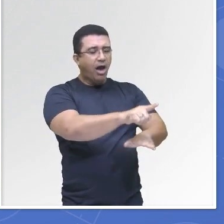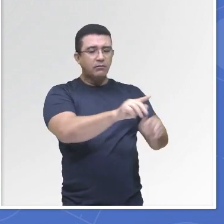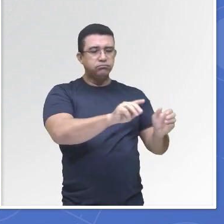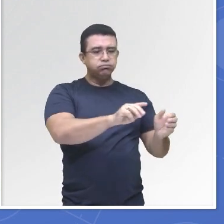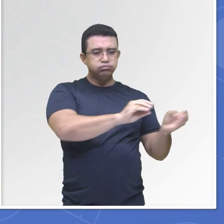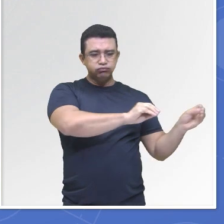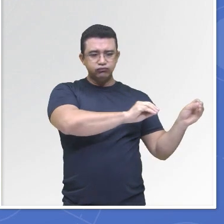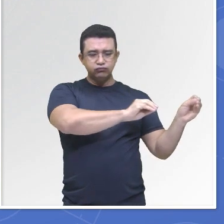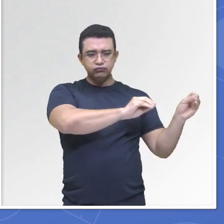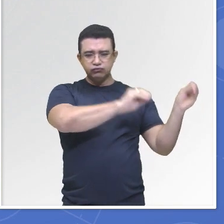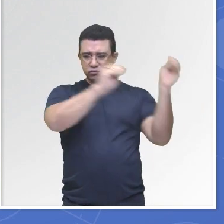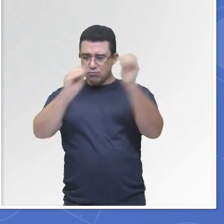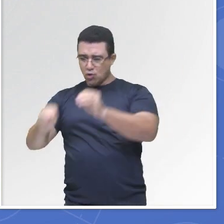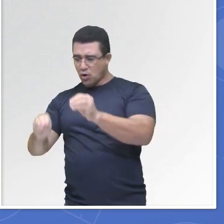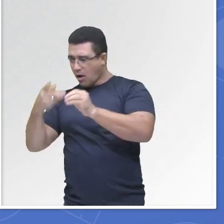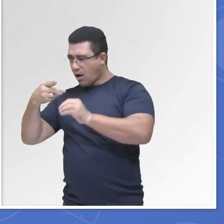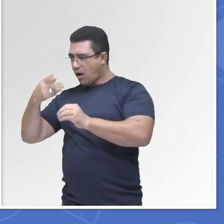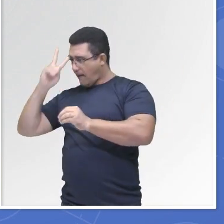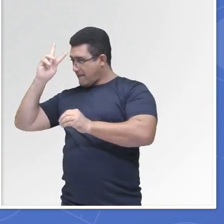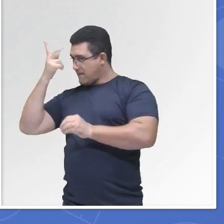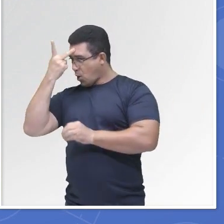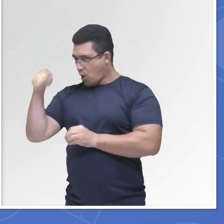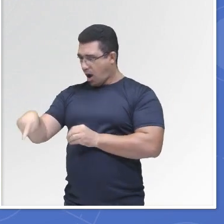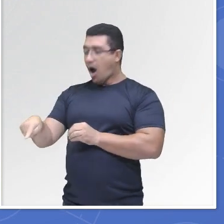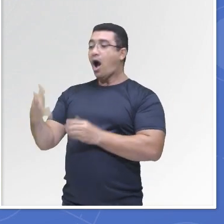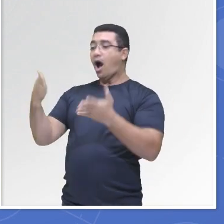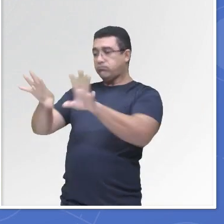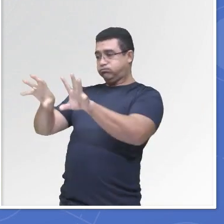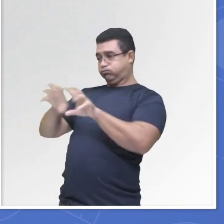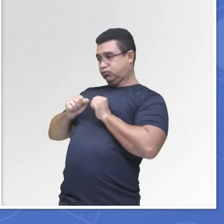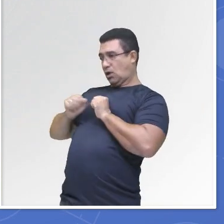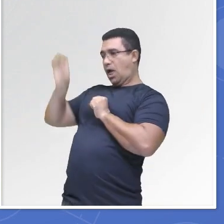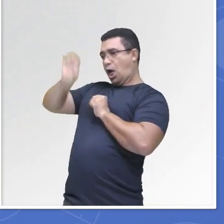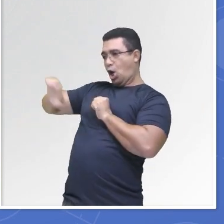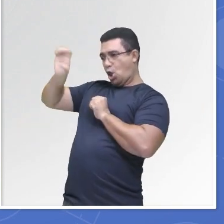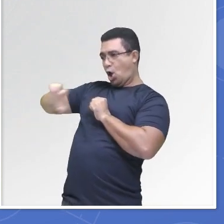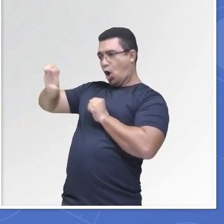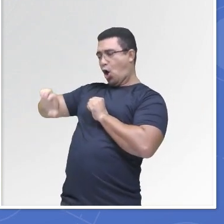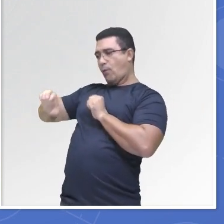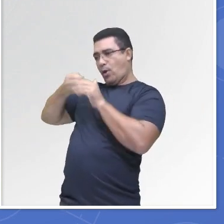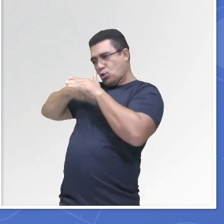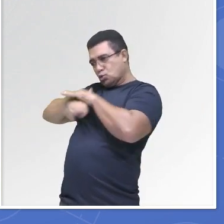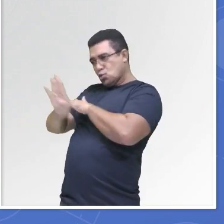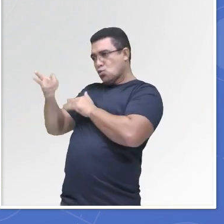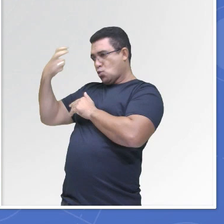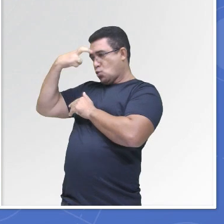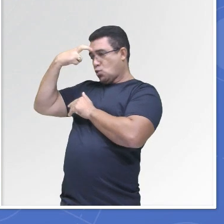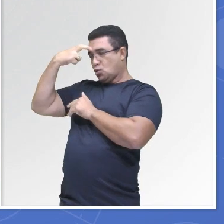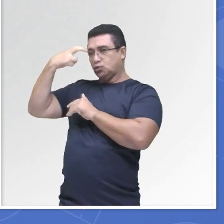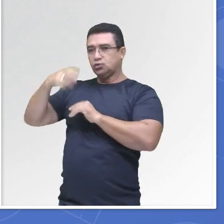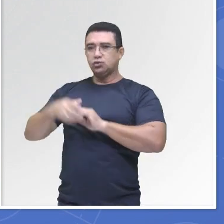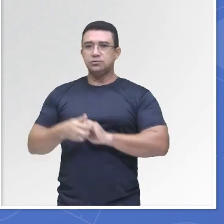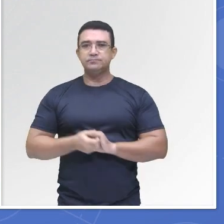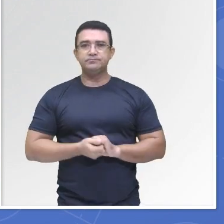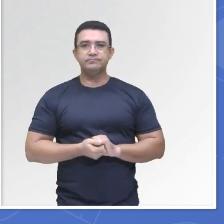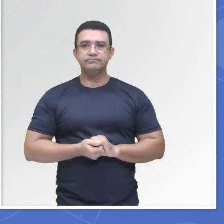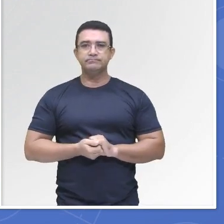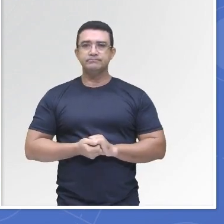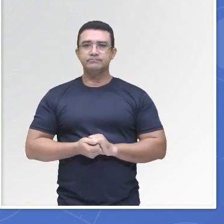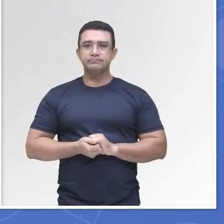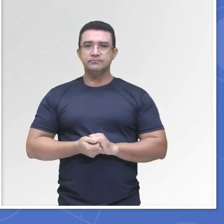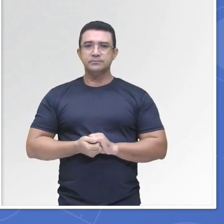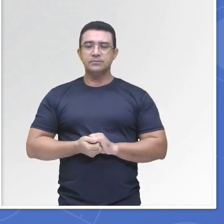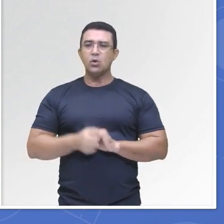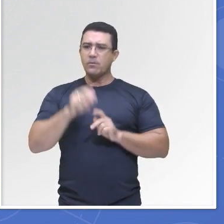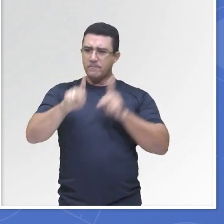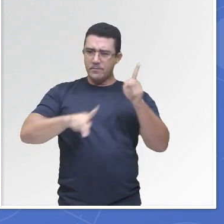valores dos invasores europeus. Agindo contra todas as culturas dos povos da Amazônia,